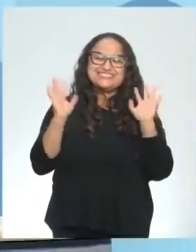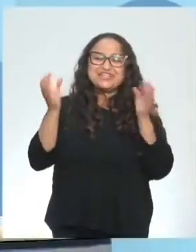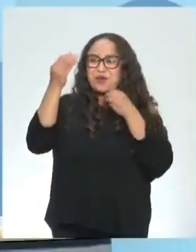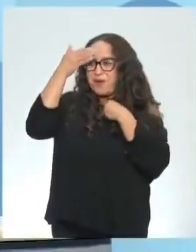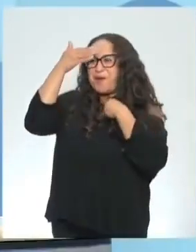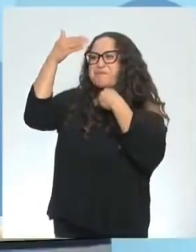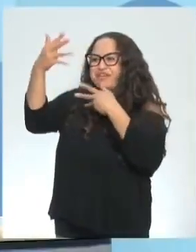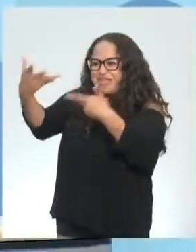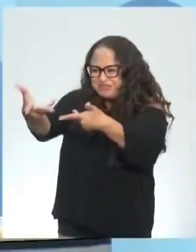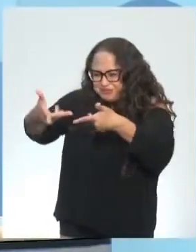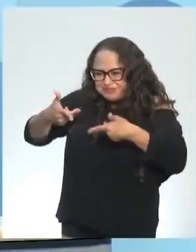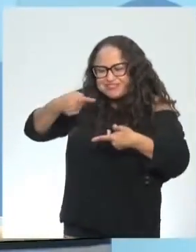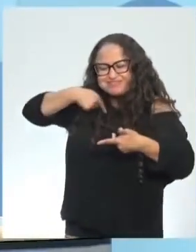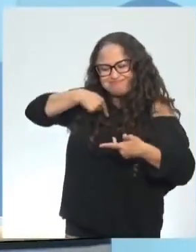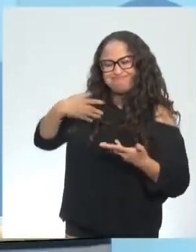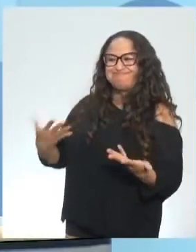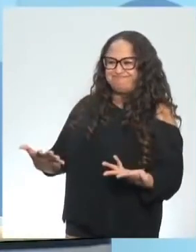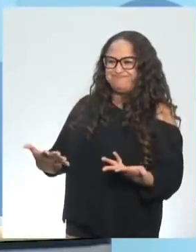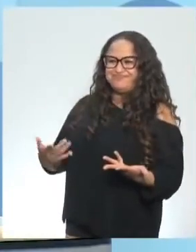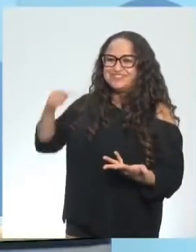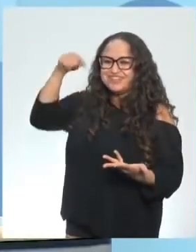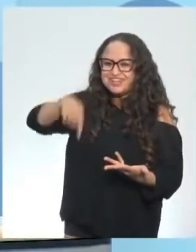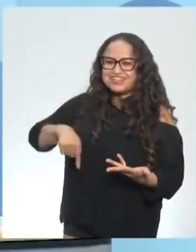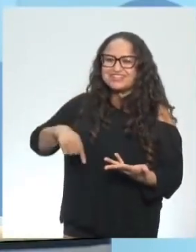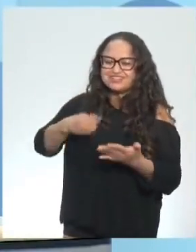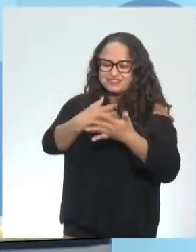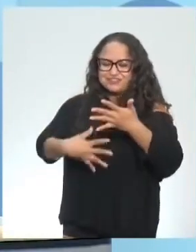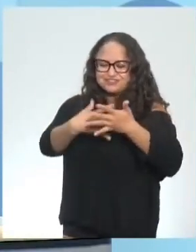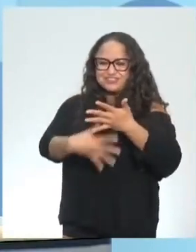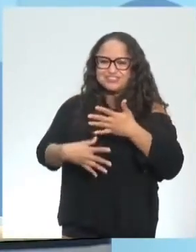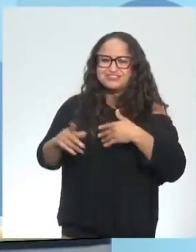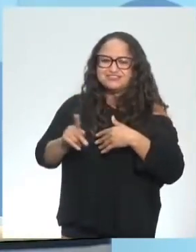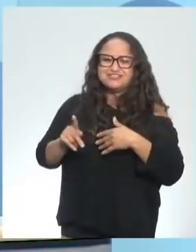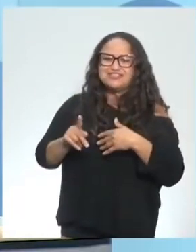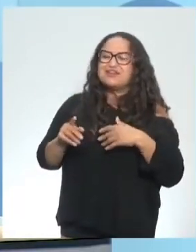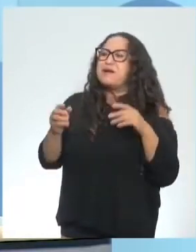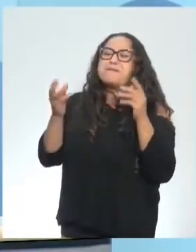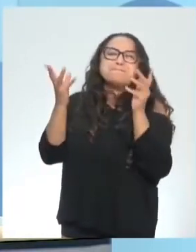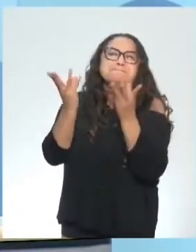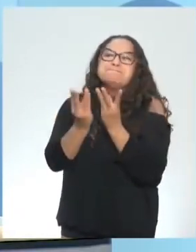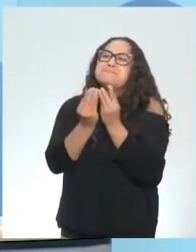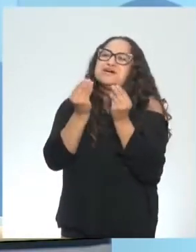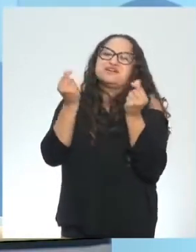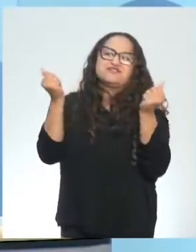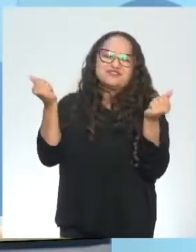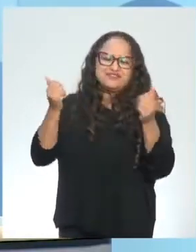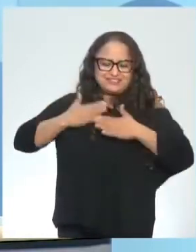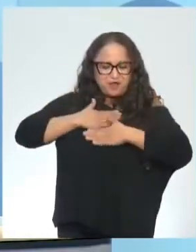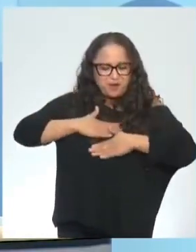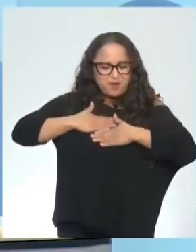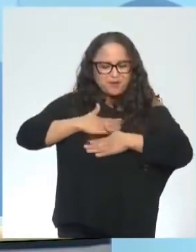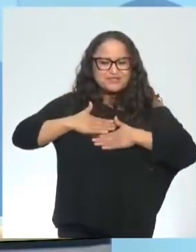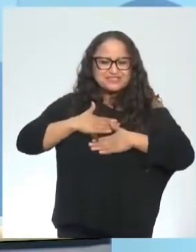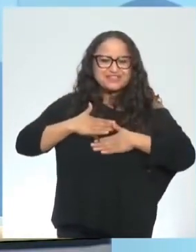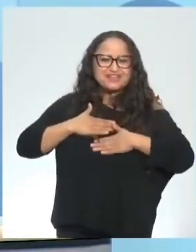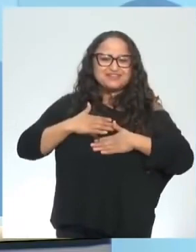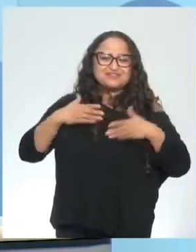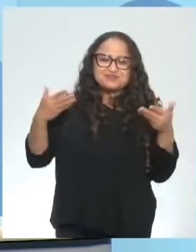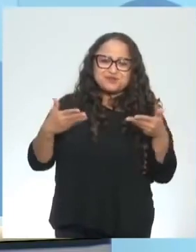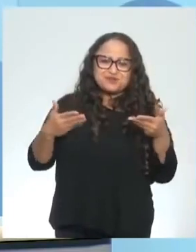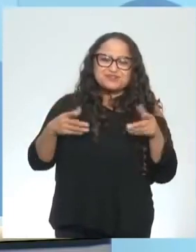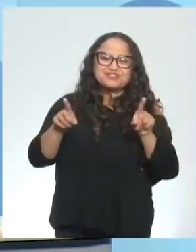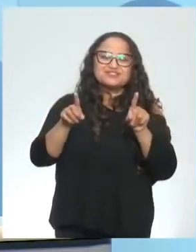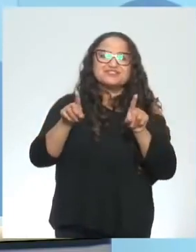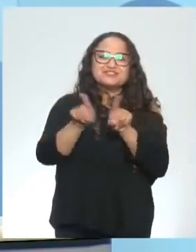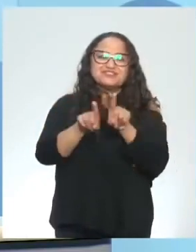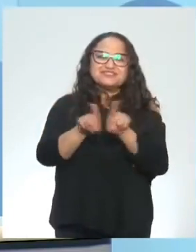que ver much for sim vai ter de mim aqui no chat alguns professores falando que assola foi muito boa né que gostaram muito da aula de hoje